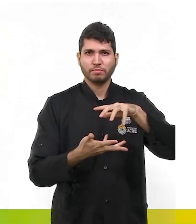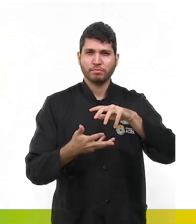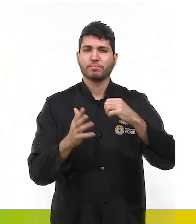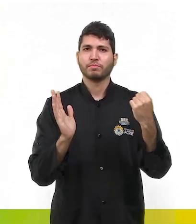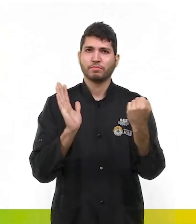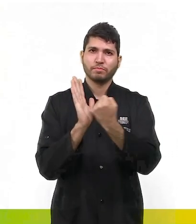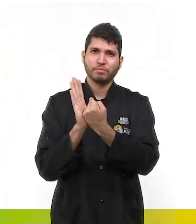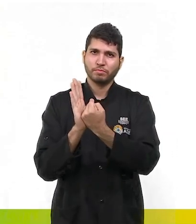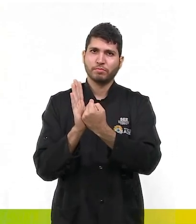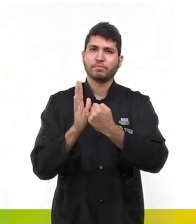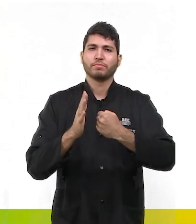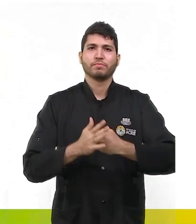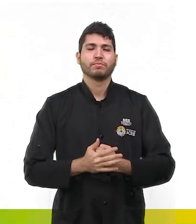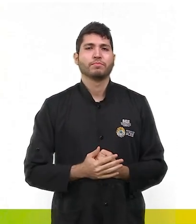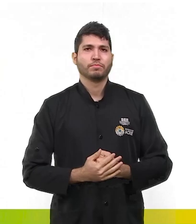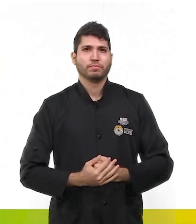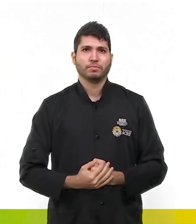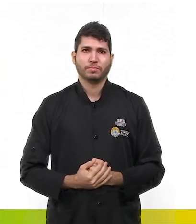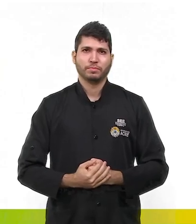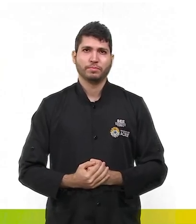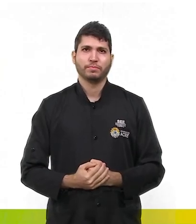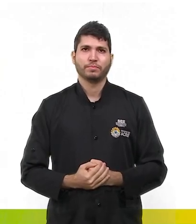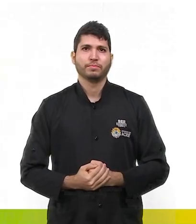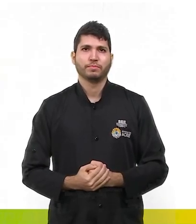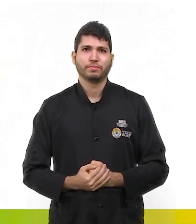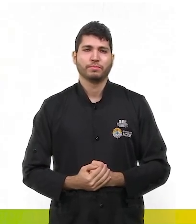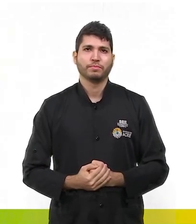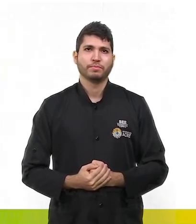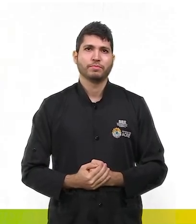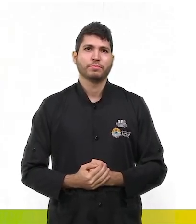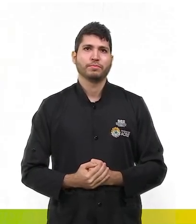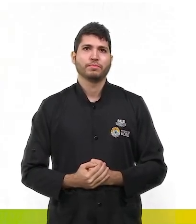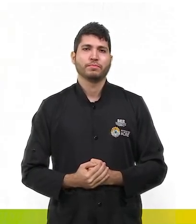marcado aí, deixei já até destacado, marcado pela